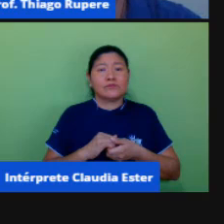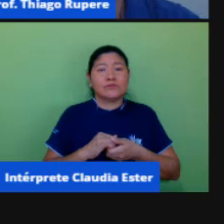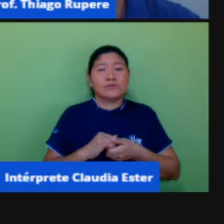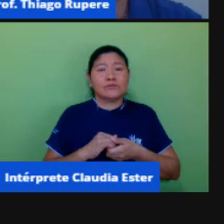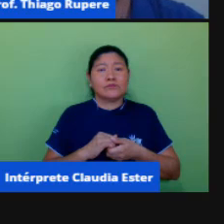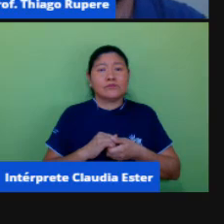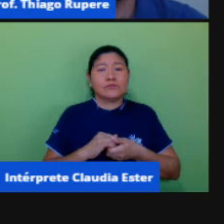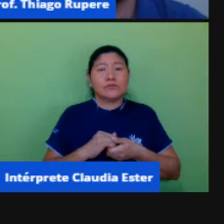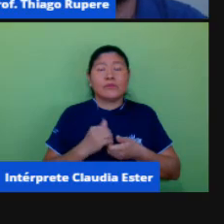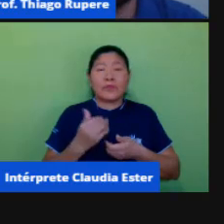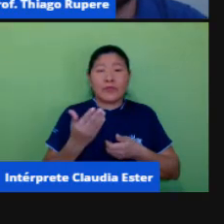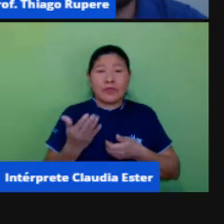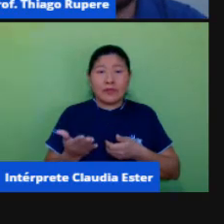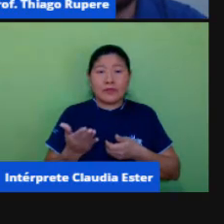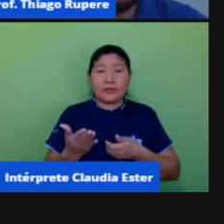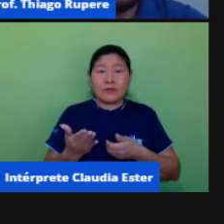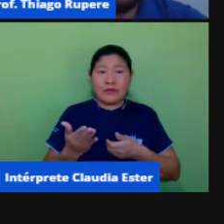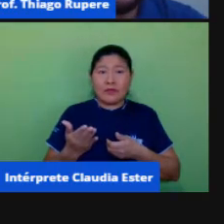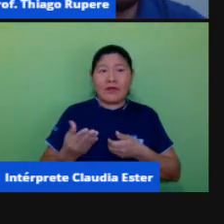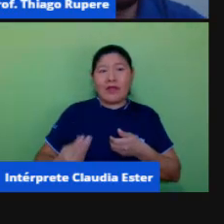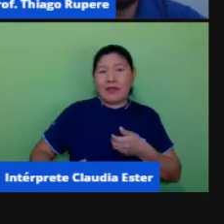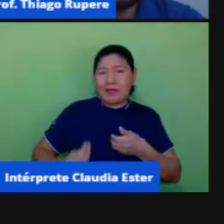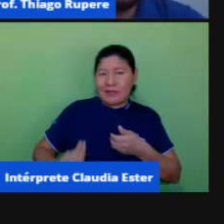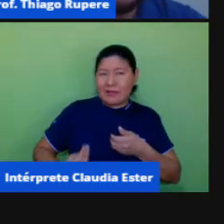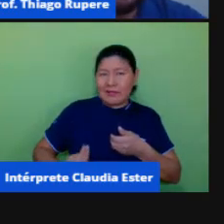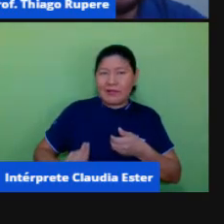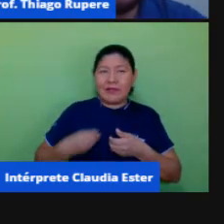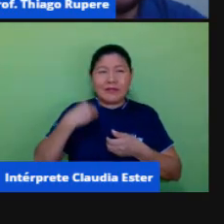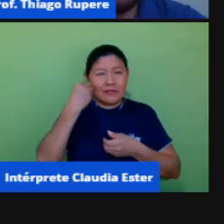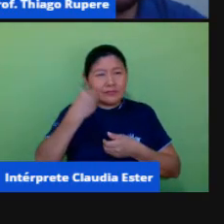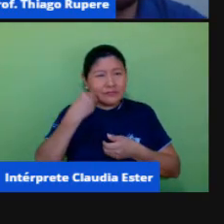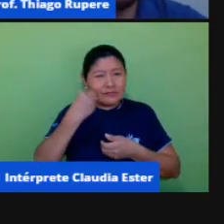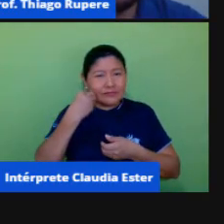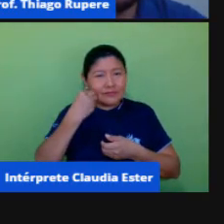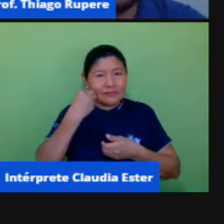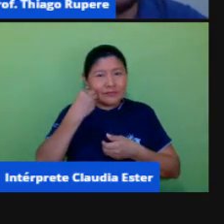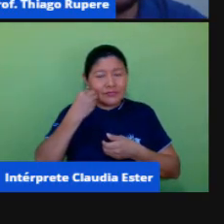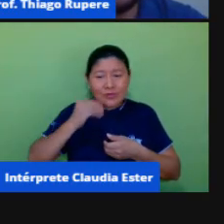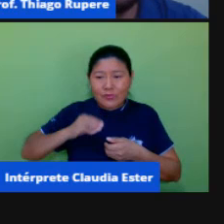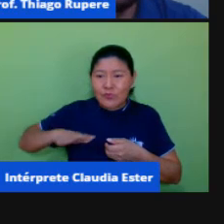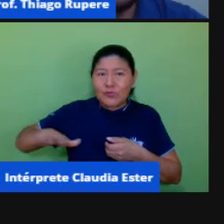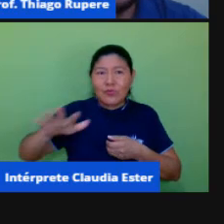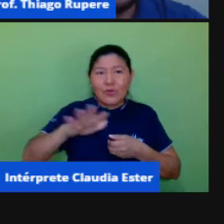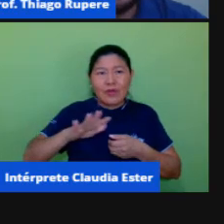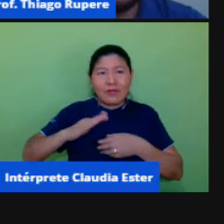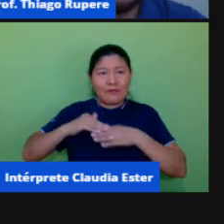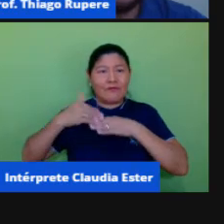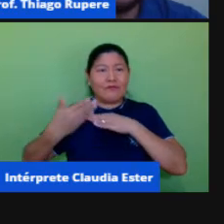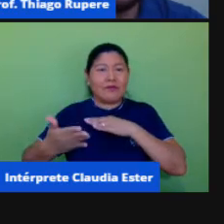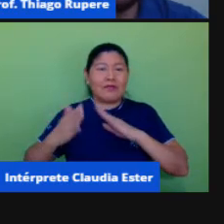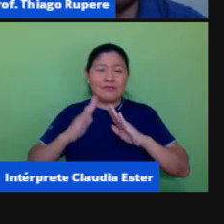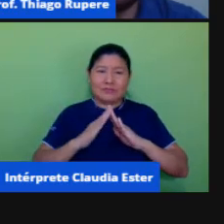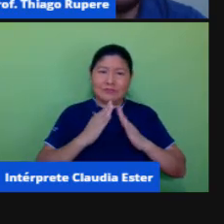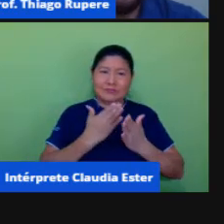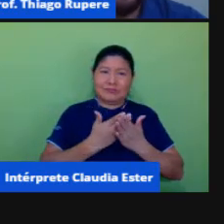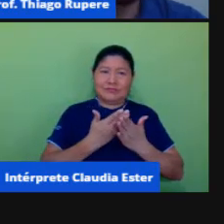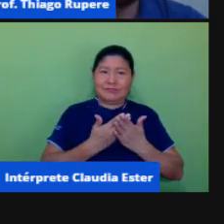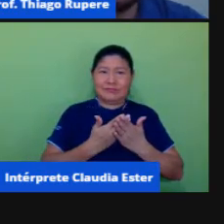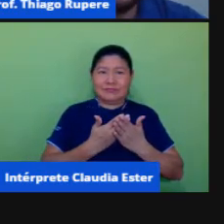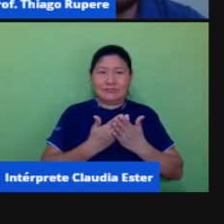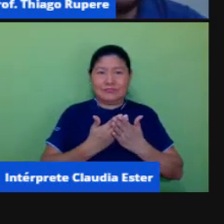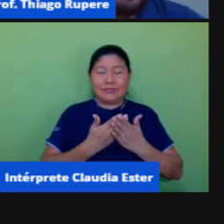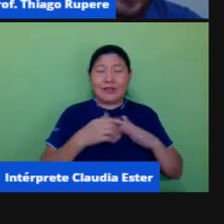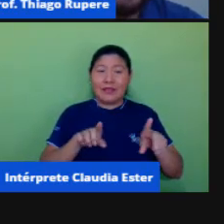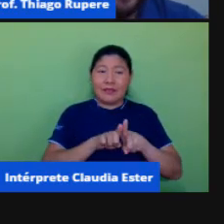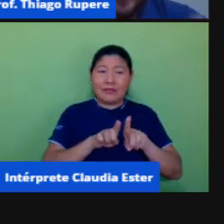Esse aqui é do campo de atuação na vida pública. Só rememorando aqui, pessoal, que o nosso referencial agora, ele tem